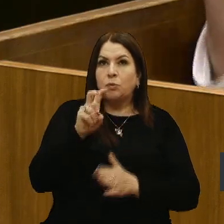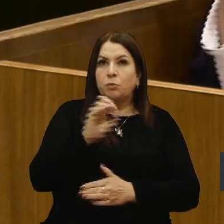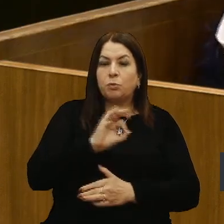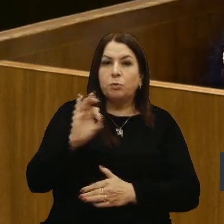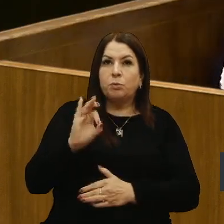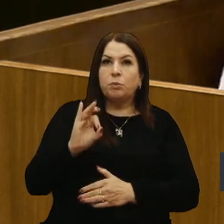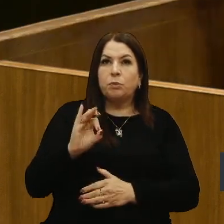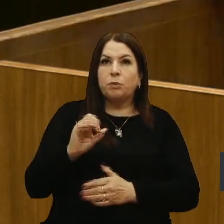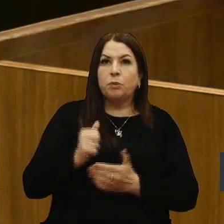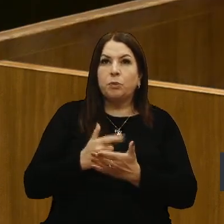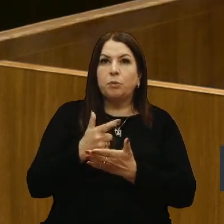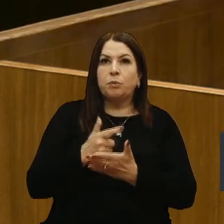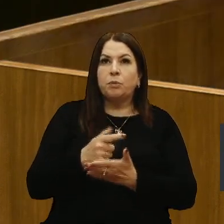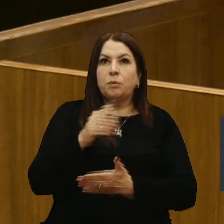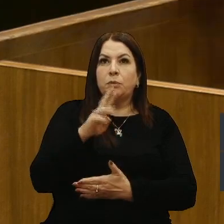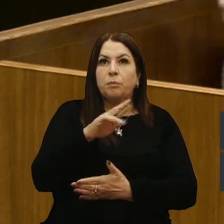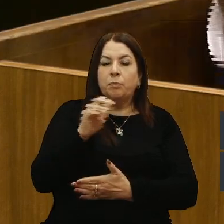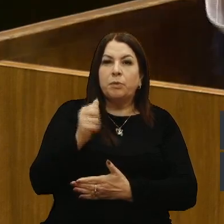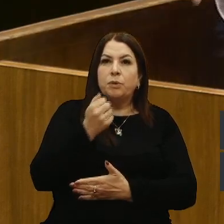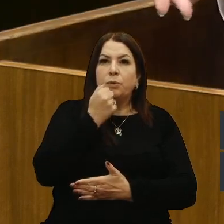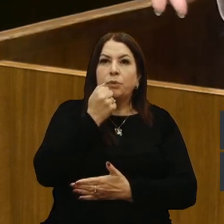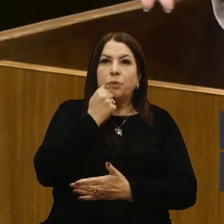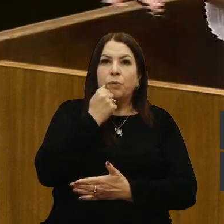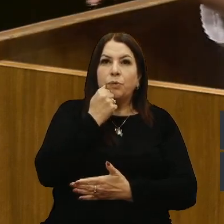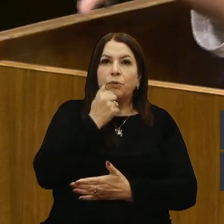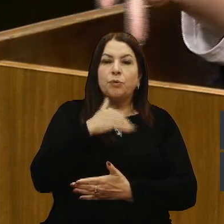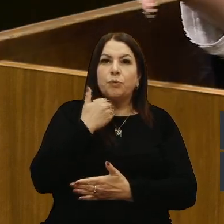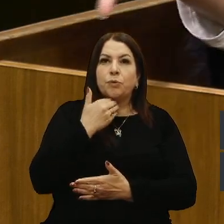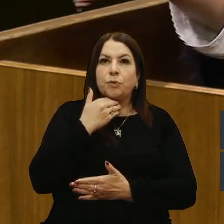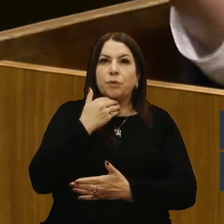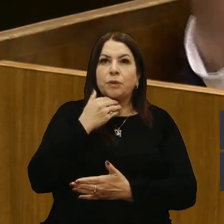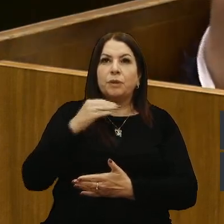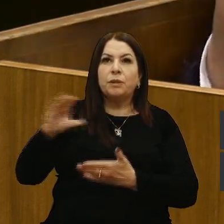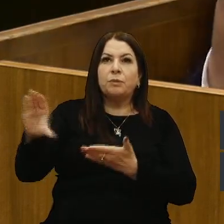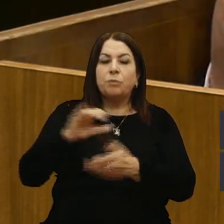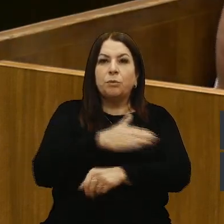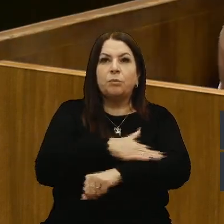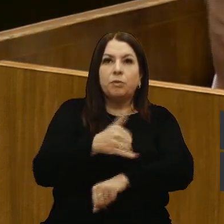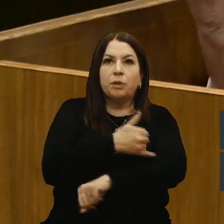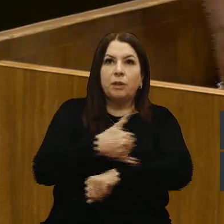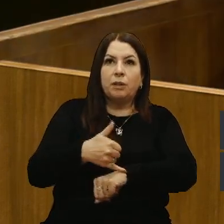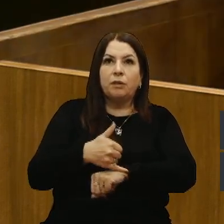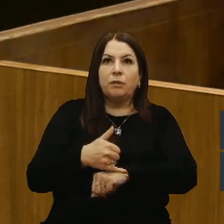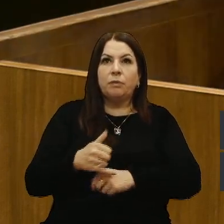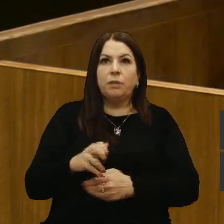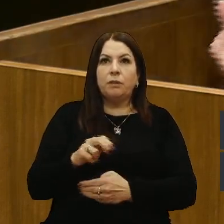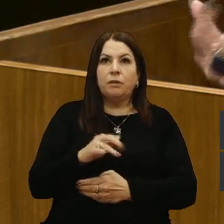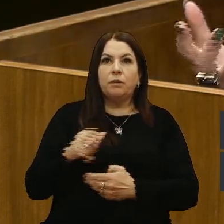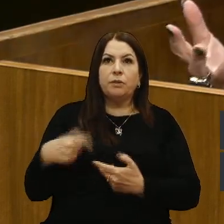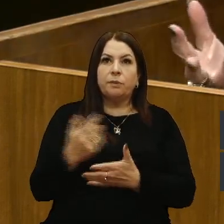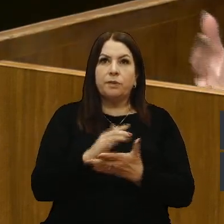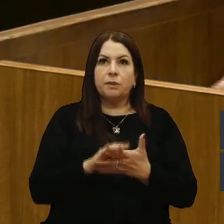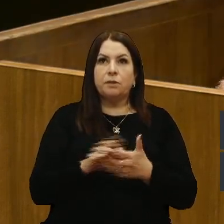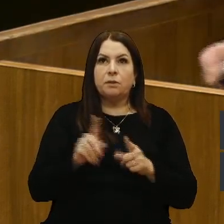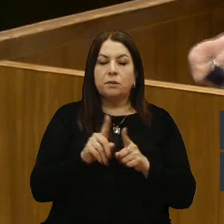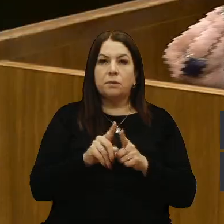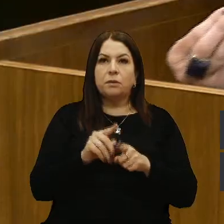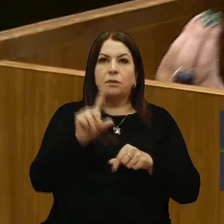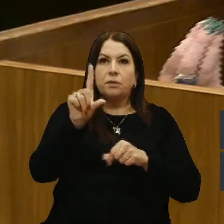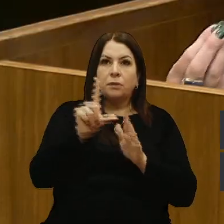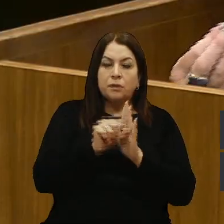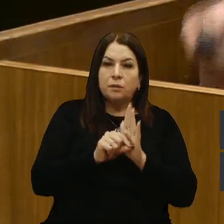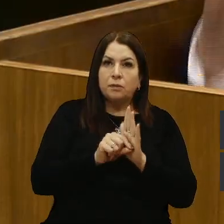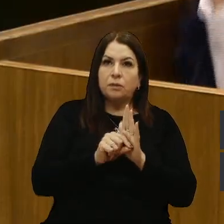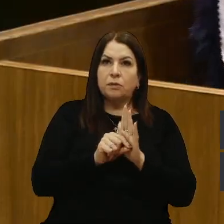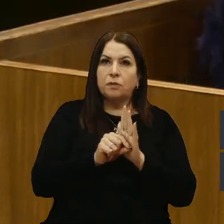50% a aquisição de brita e rocha. Aí não adianta ter emenda para asfalto, porque não tem brita, não tem rocha. Fica reduzido o